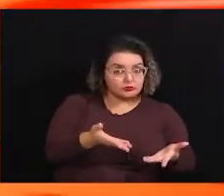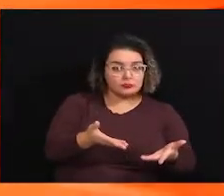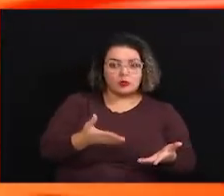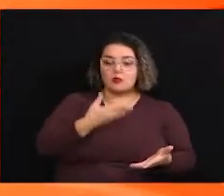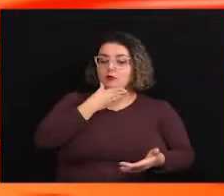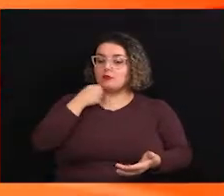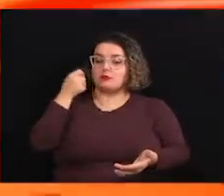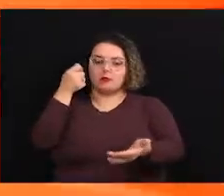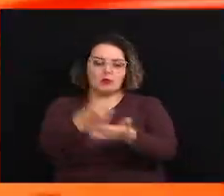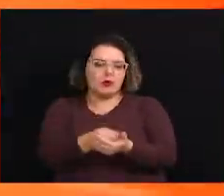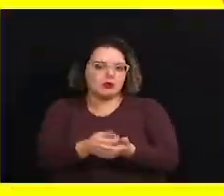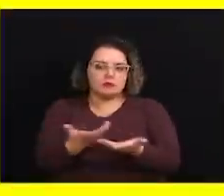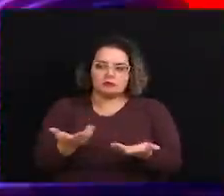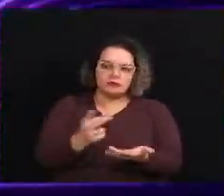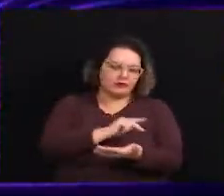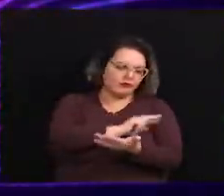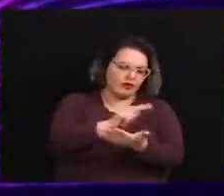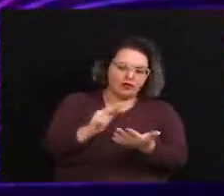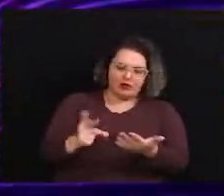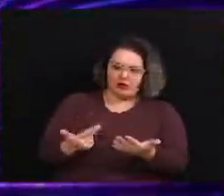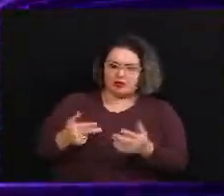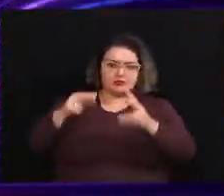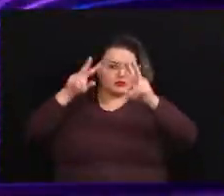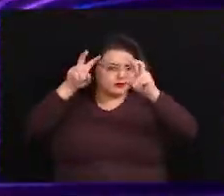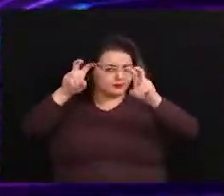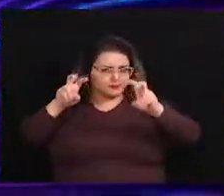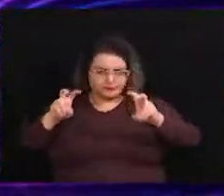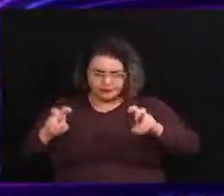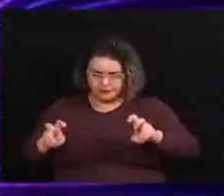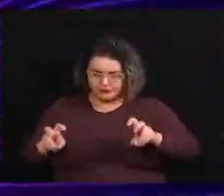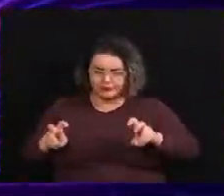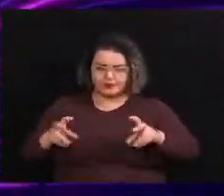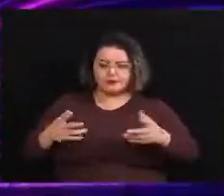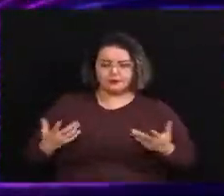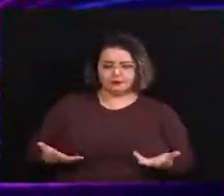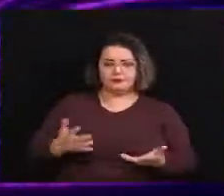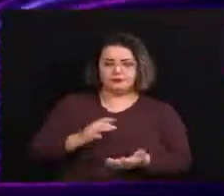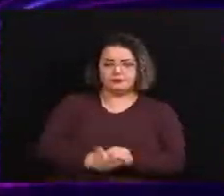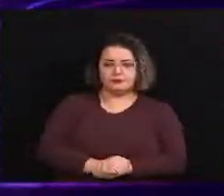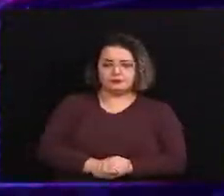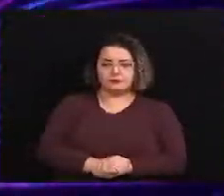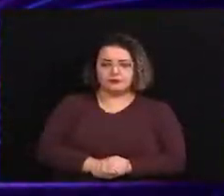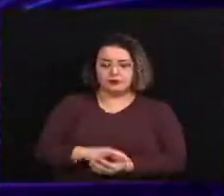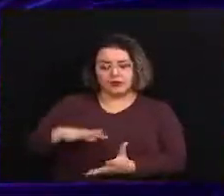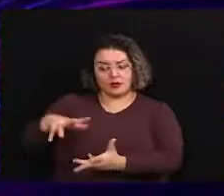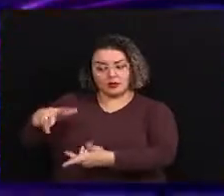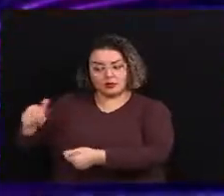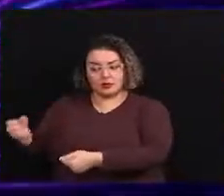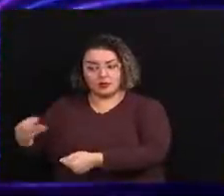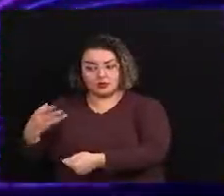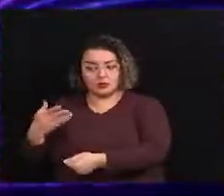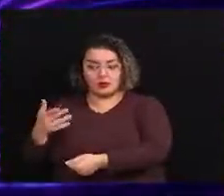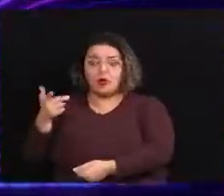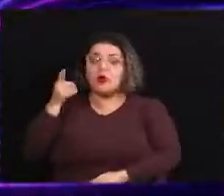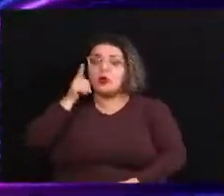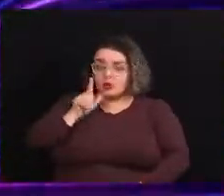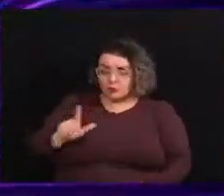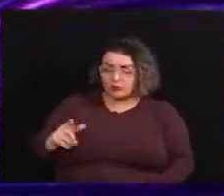né, machismos, enfim, uma série de coisas que, apesar delas estarem no mundo novo, elas estão